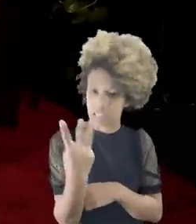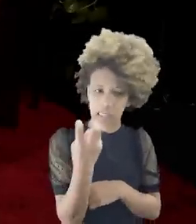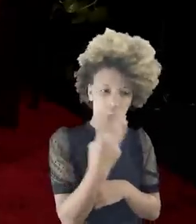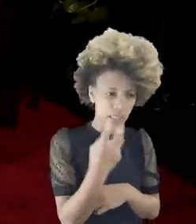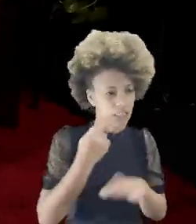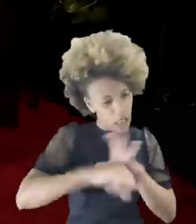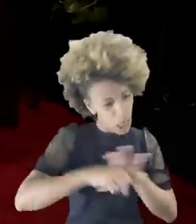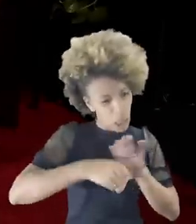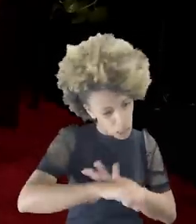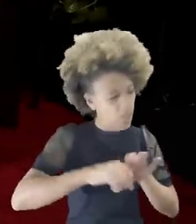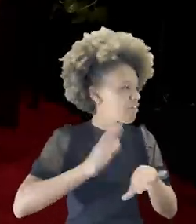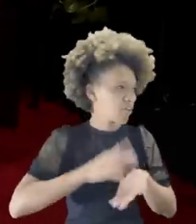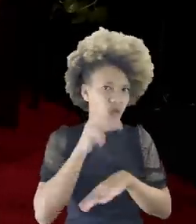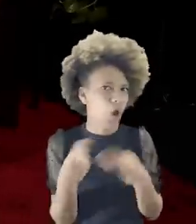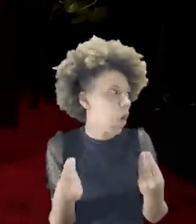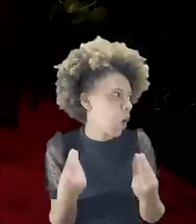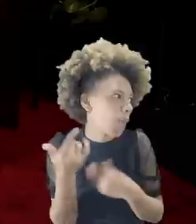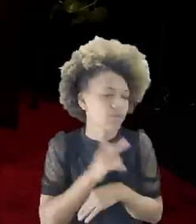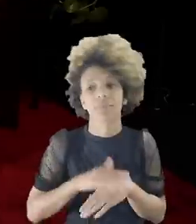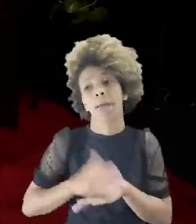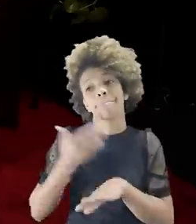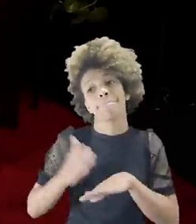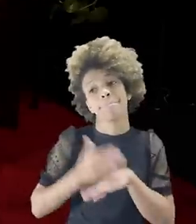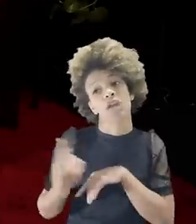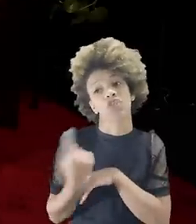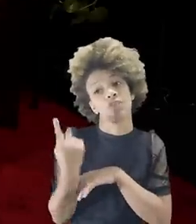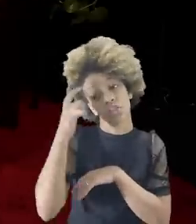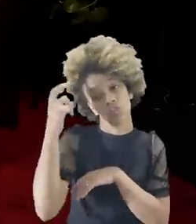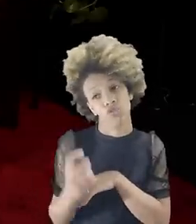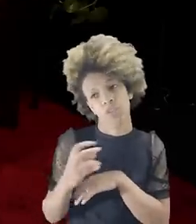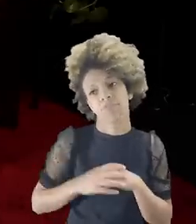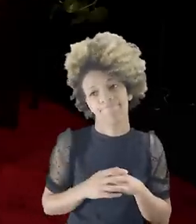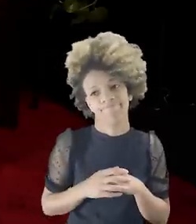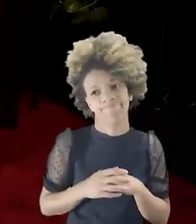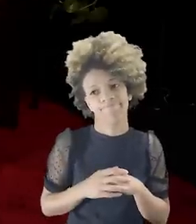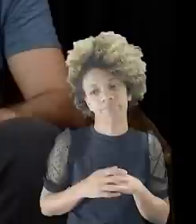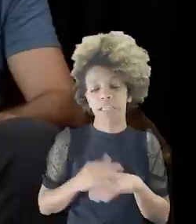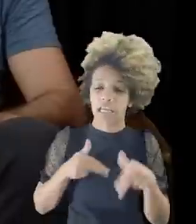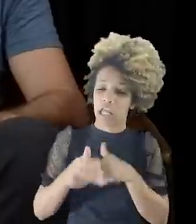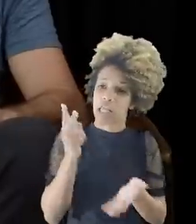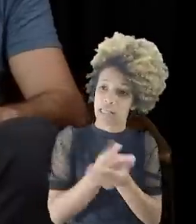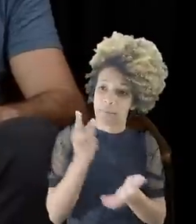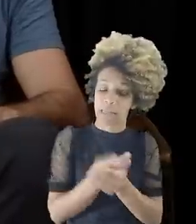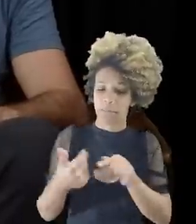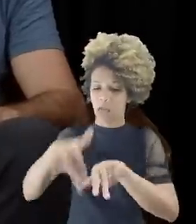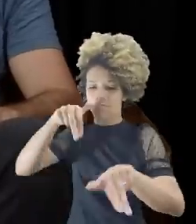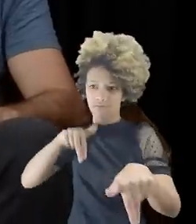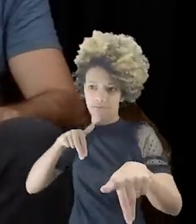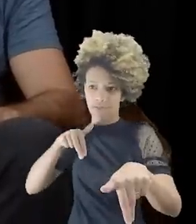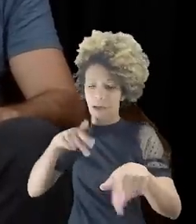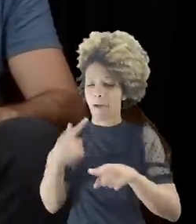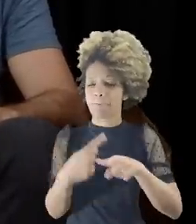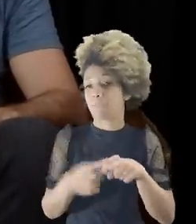e enfim faz o como os cara consegue velho técnica individual e inteligente do jogo Então ele ele joga sempre no contrapé